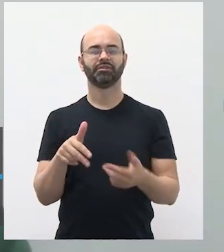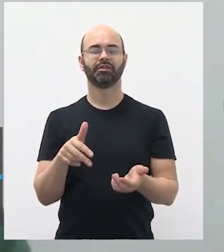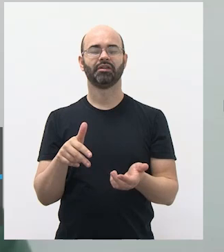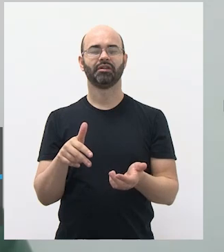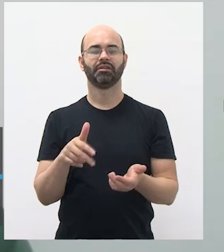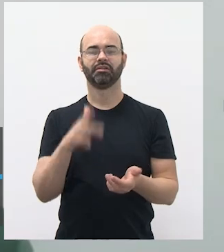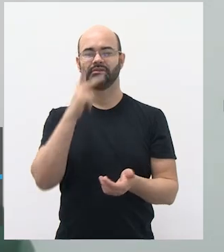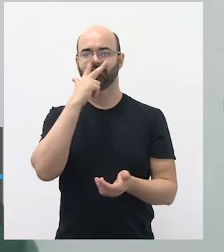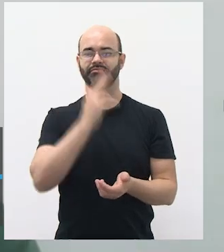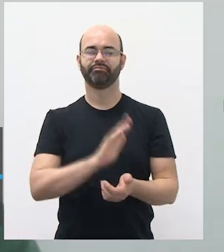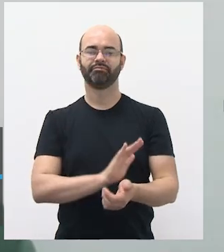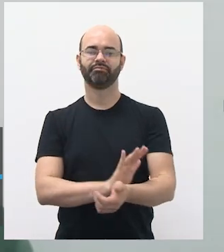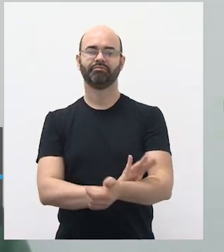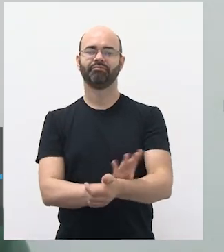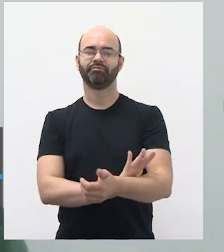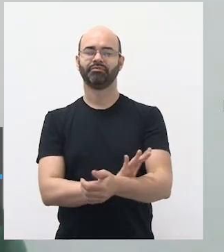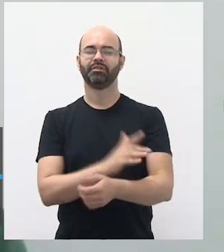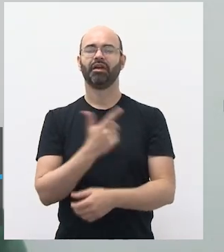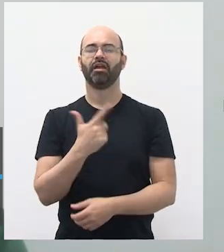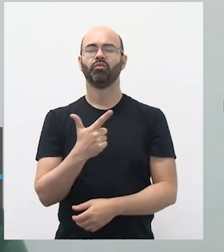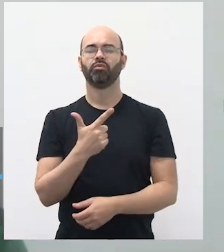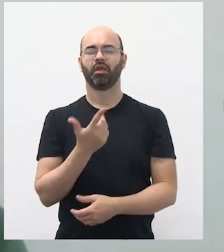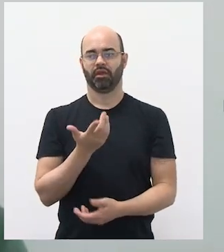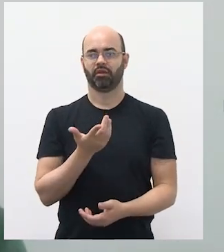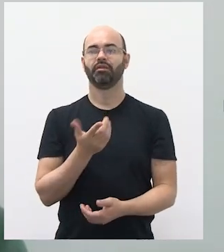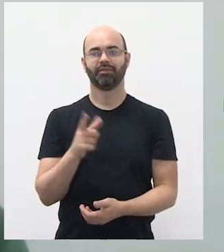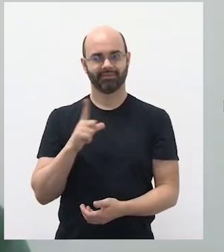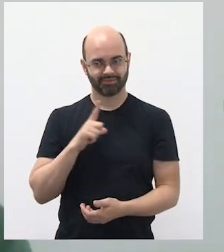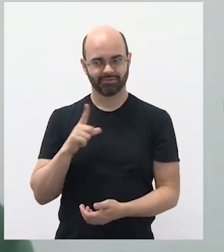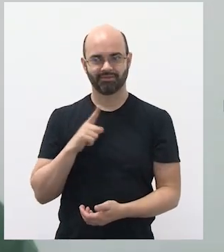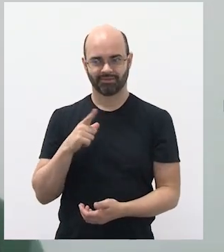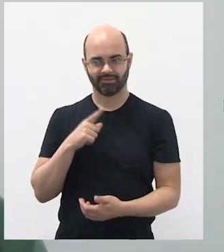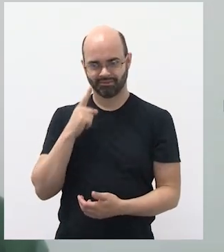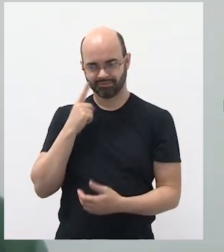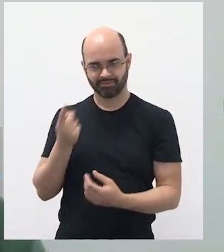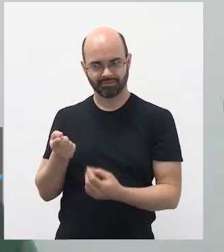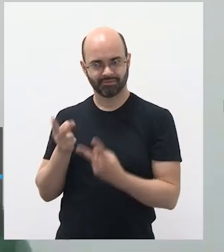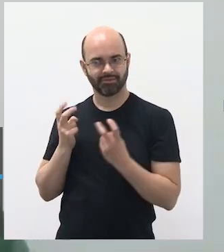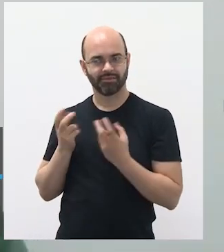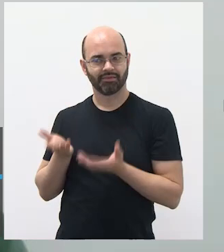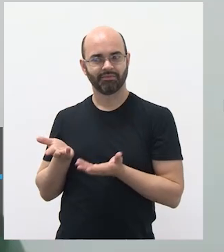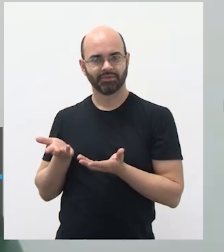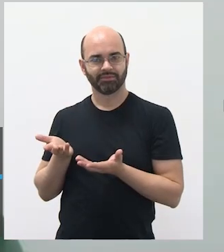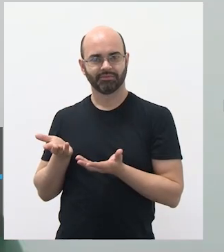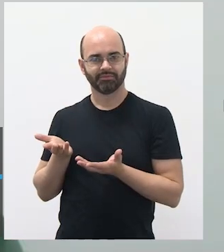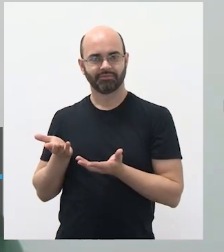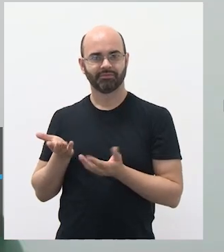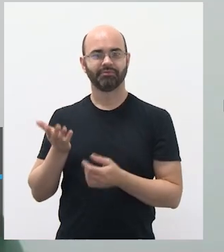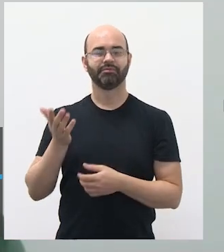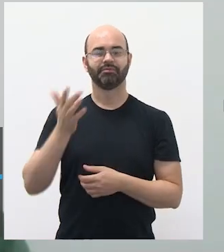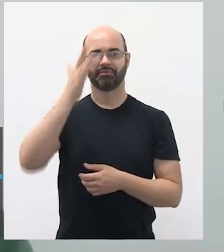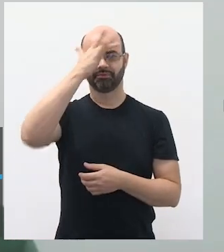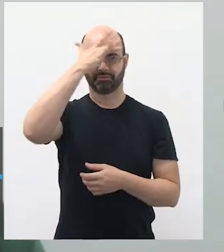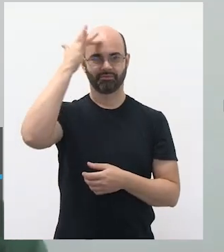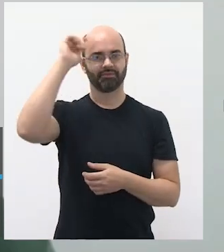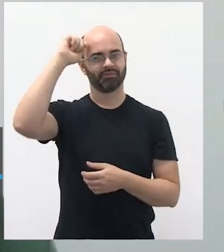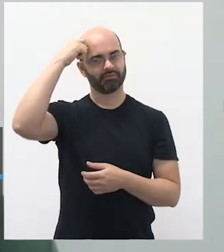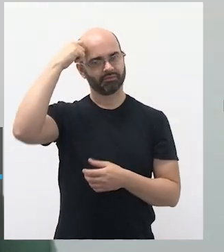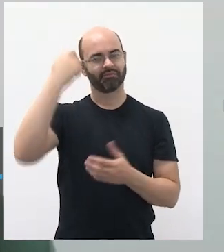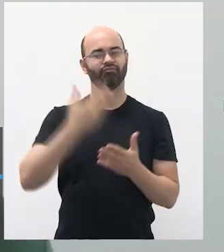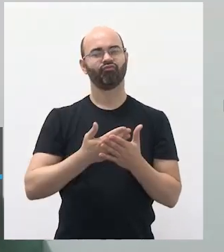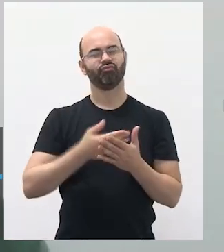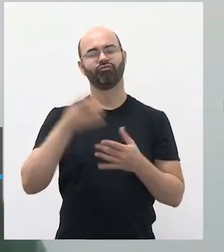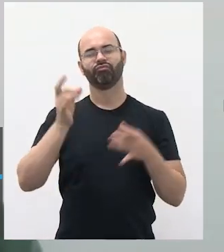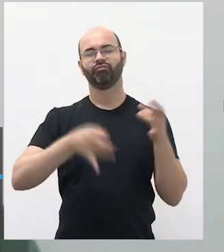preponderante aí que determina essas diferenças e que levam os estudantes pretos e pardos a abandonarem a